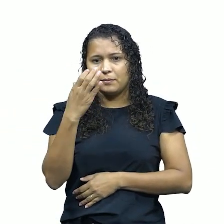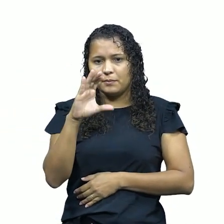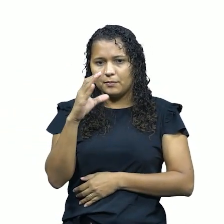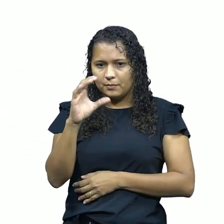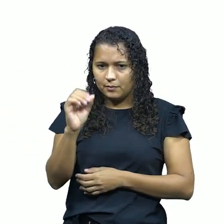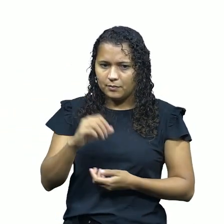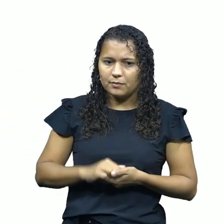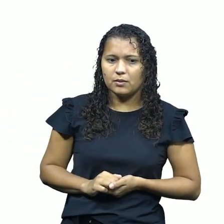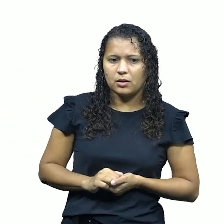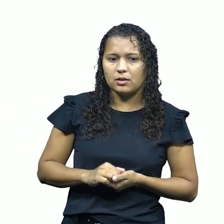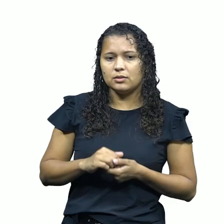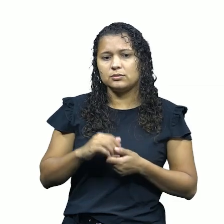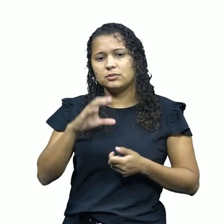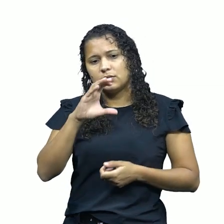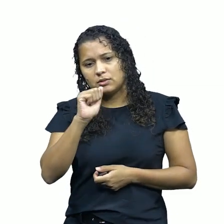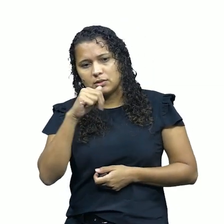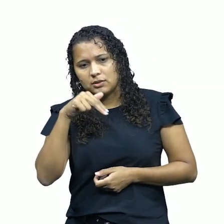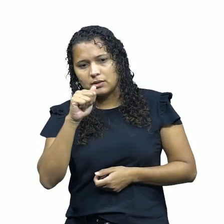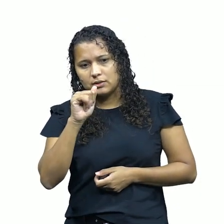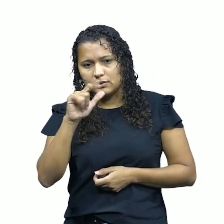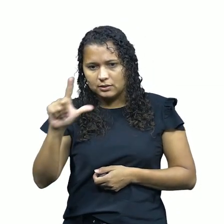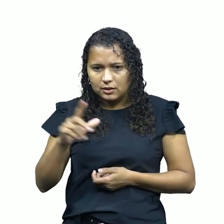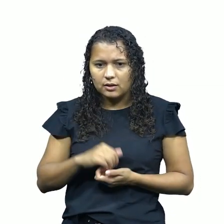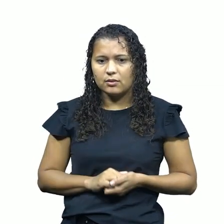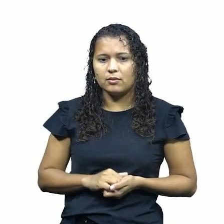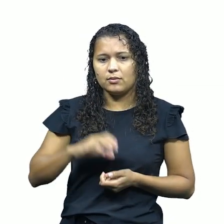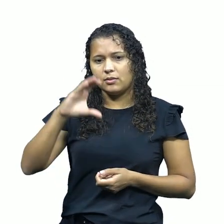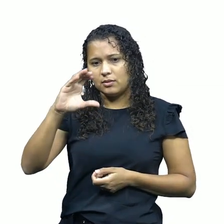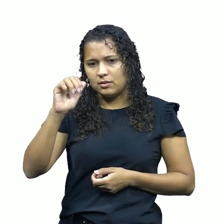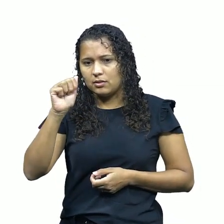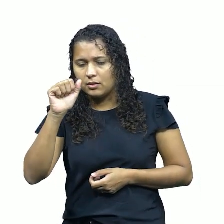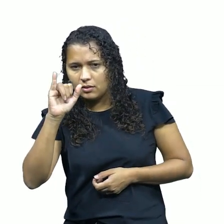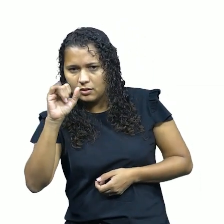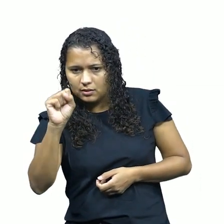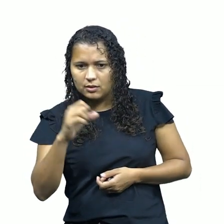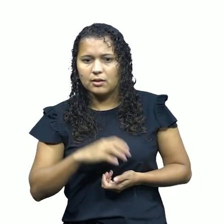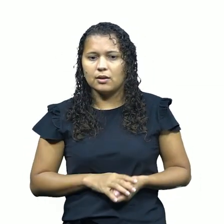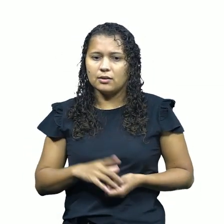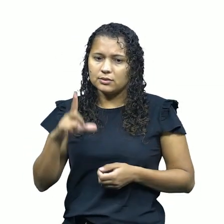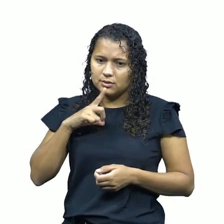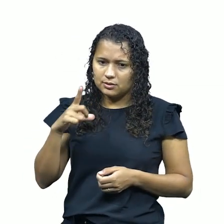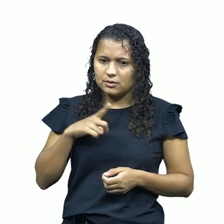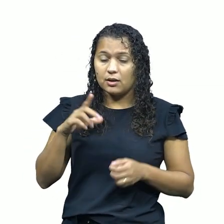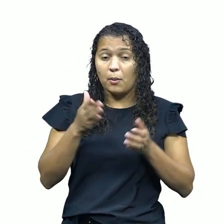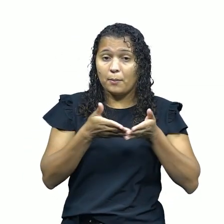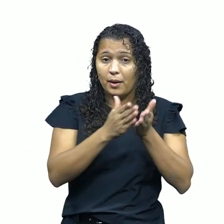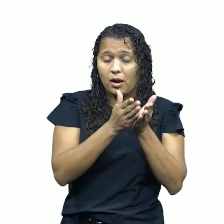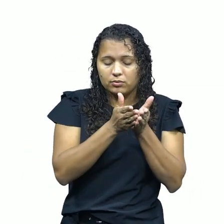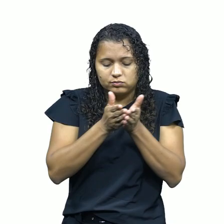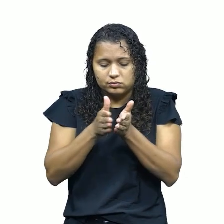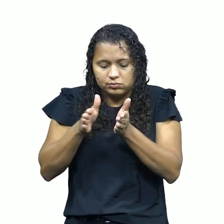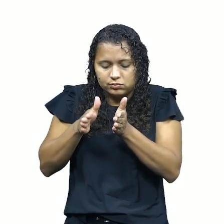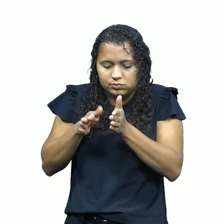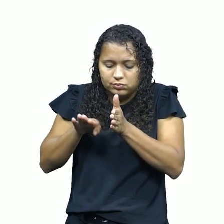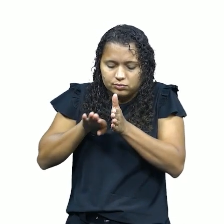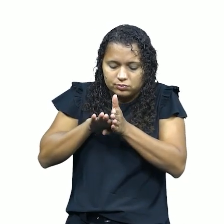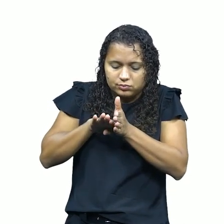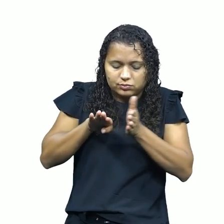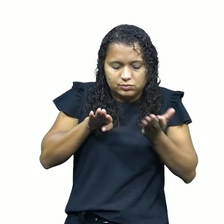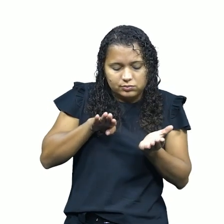temos o canal de acesso, nós temos o cais, onde o barco ele faz o seu